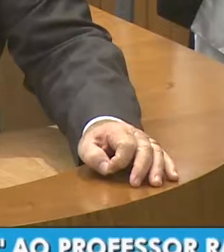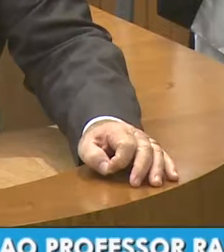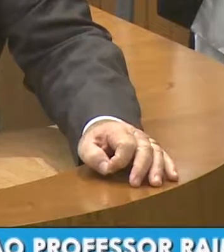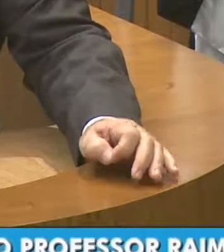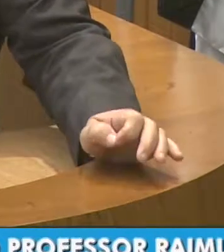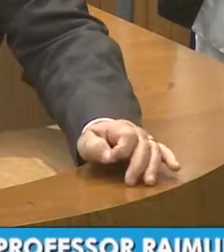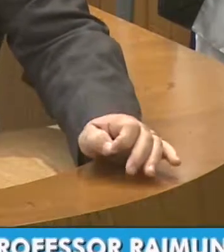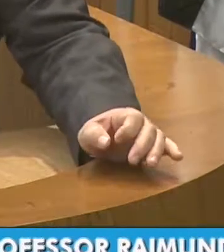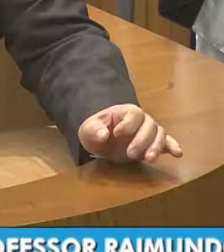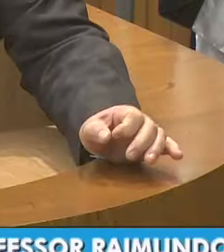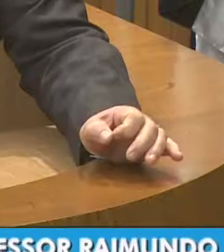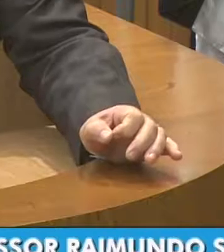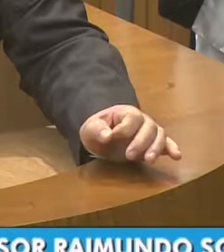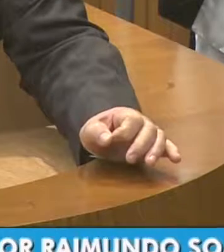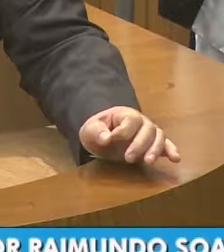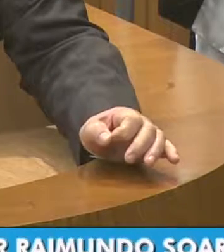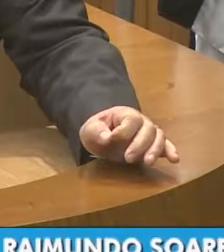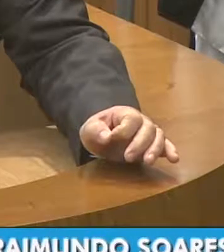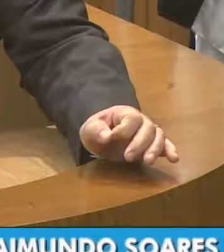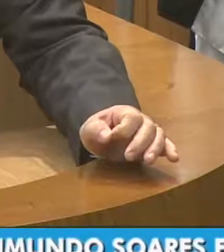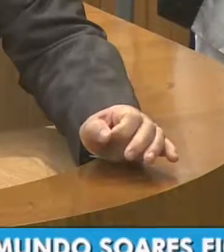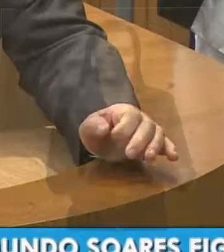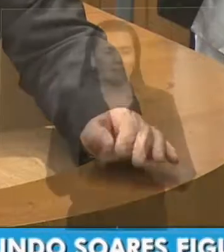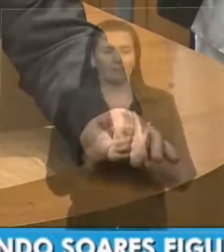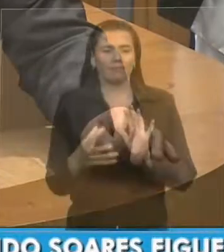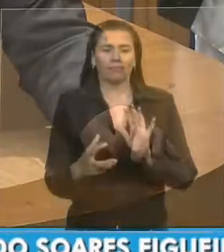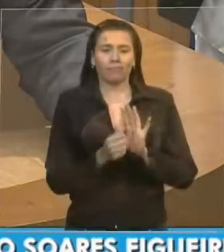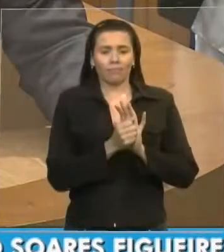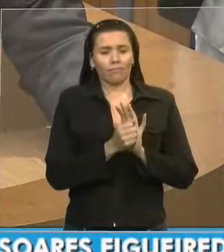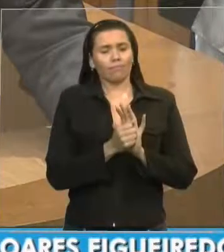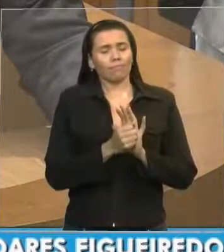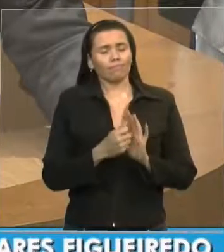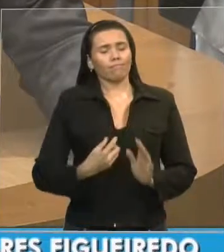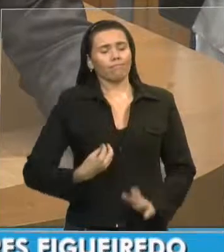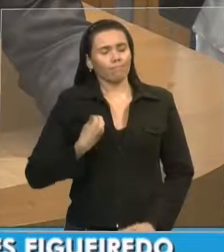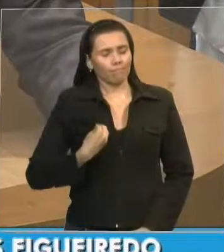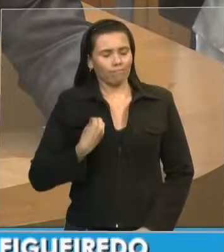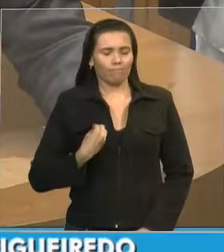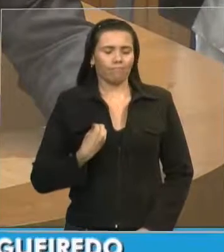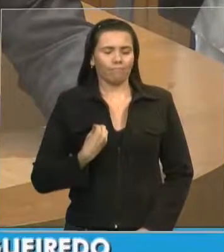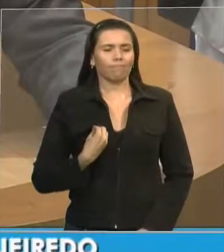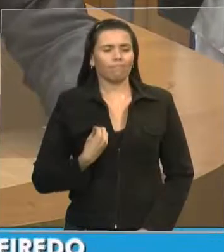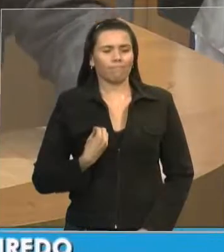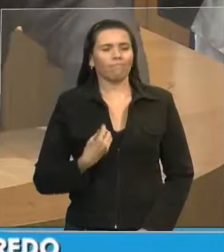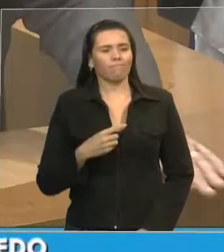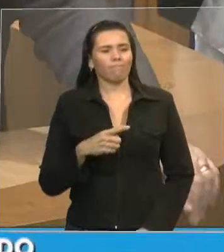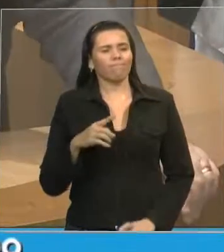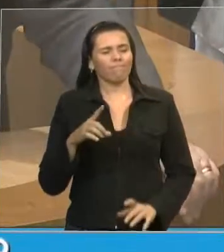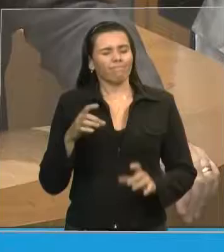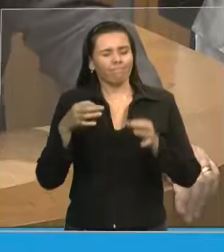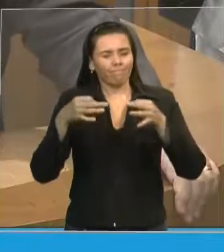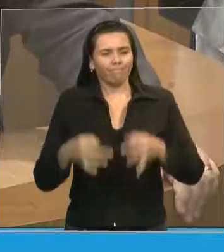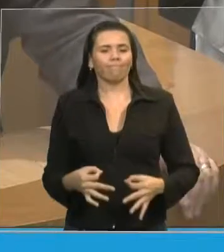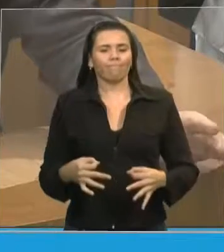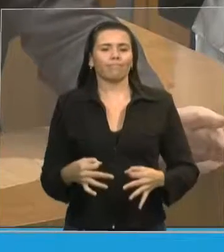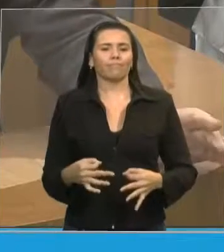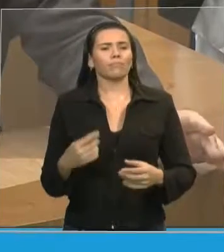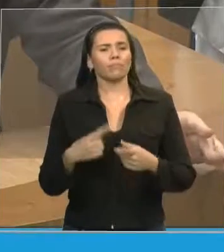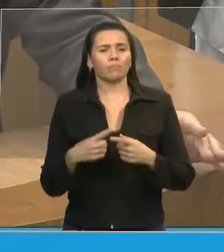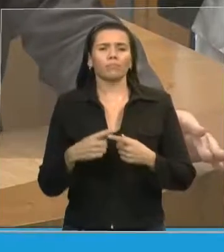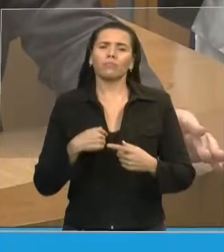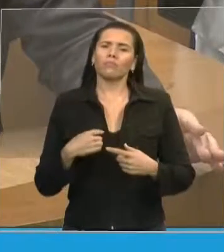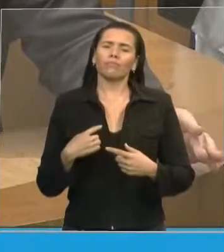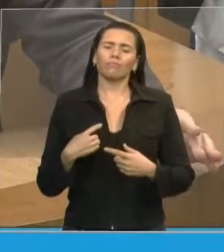honestidade. Por isso a concessão da medalha do mérito legislativo Manuel